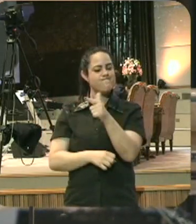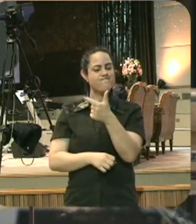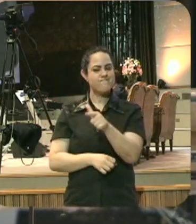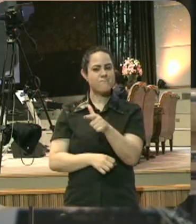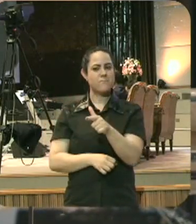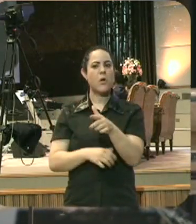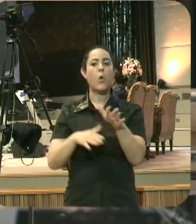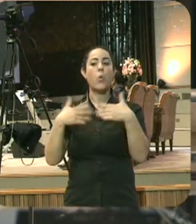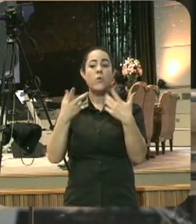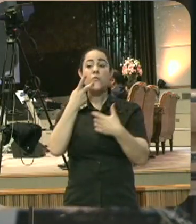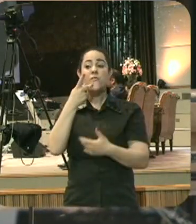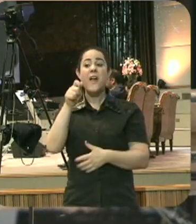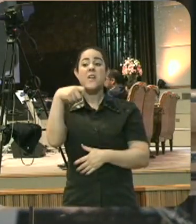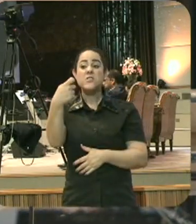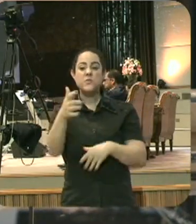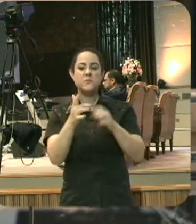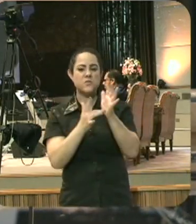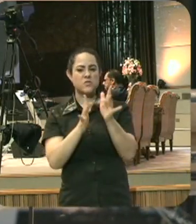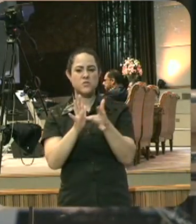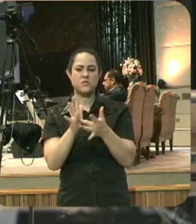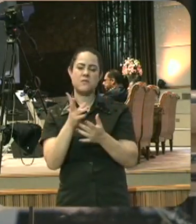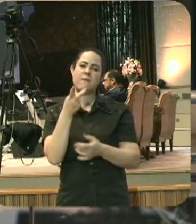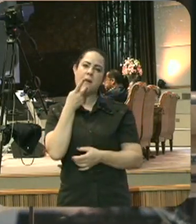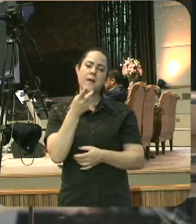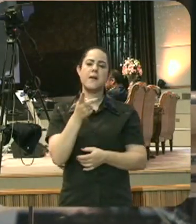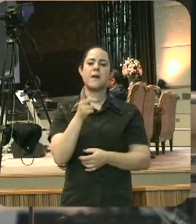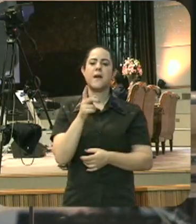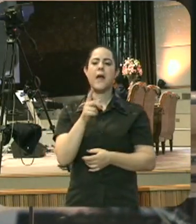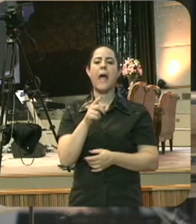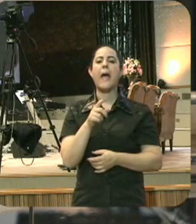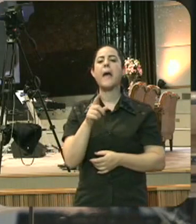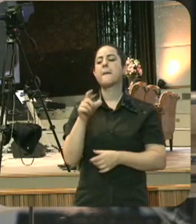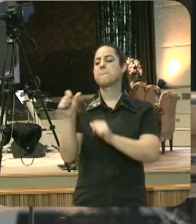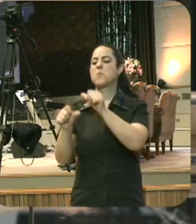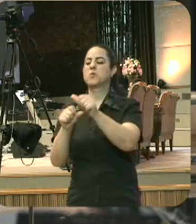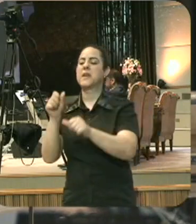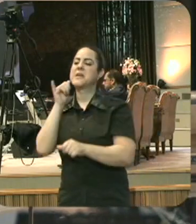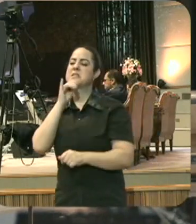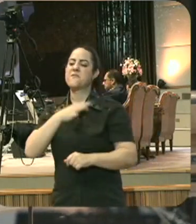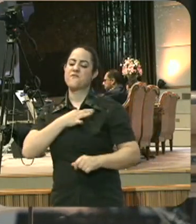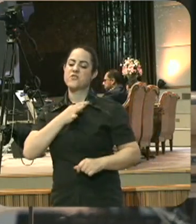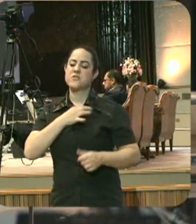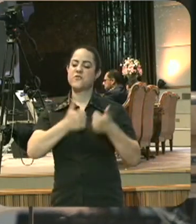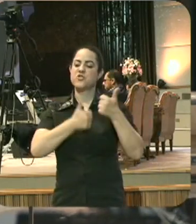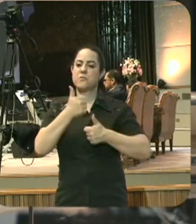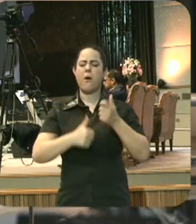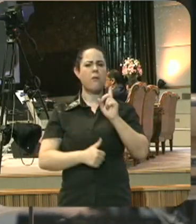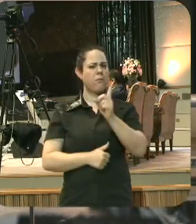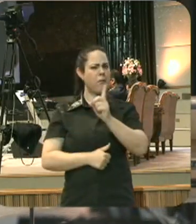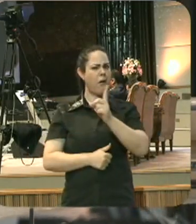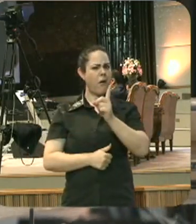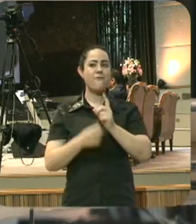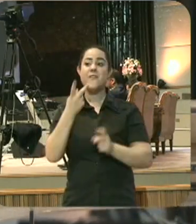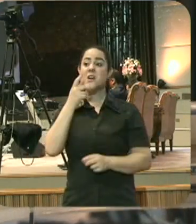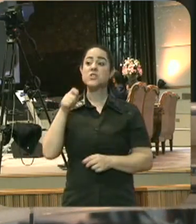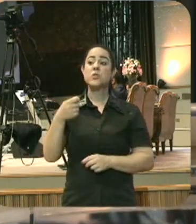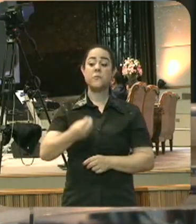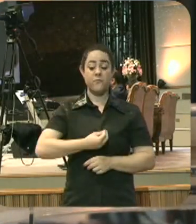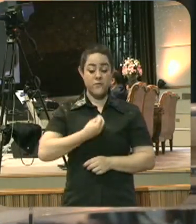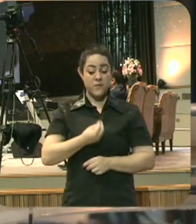Queridos, quando a gente fala de Jesus, a gente não está falando de falar, ó, muda de time de futebol, não. A gente está falando de